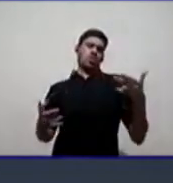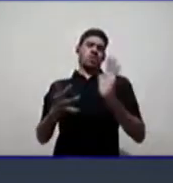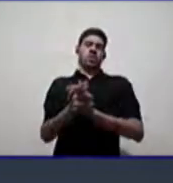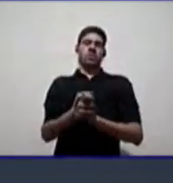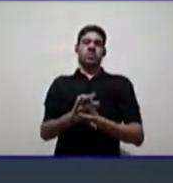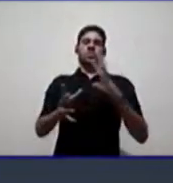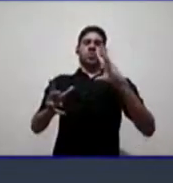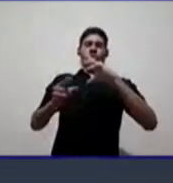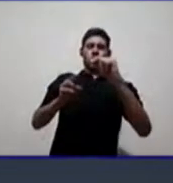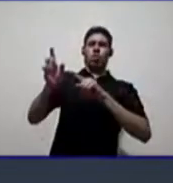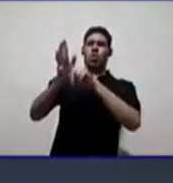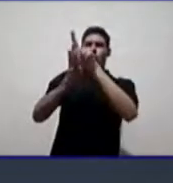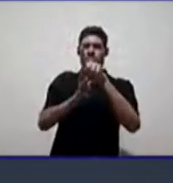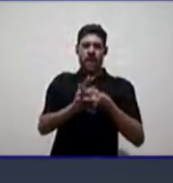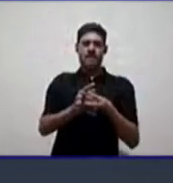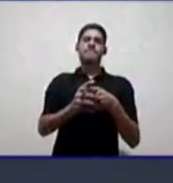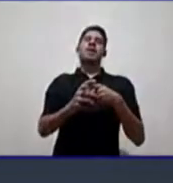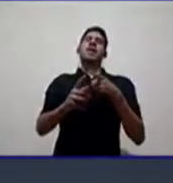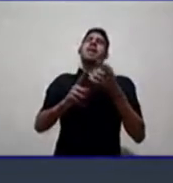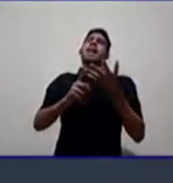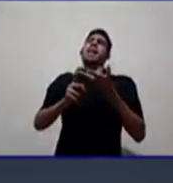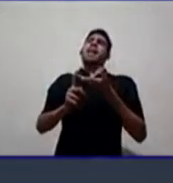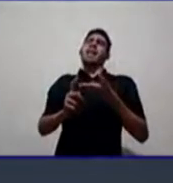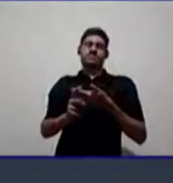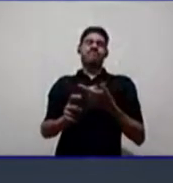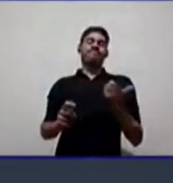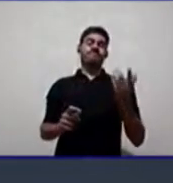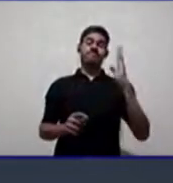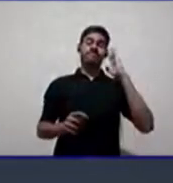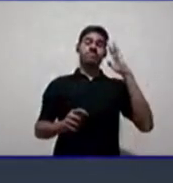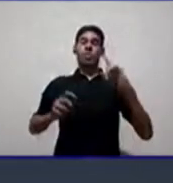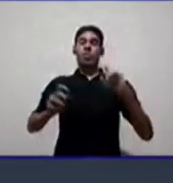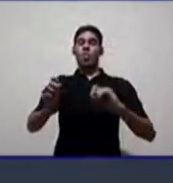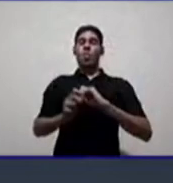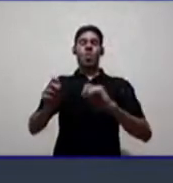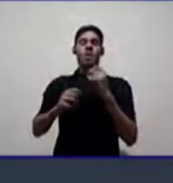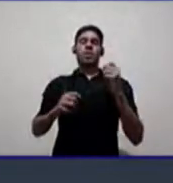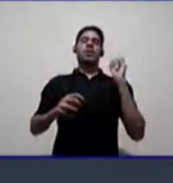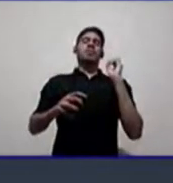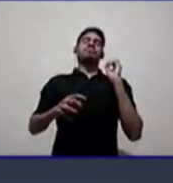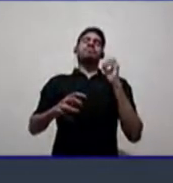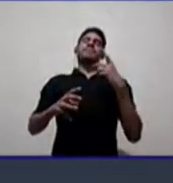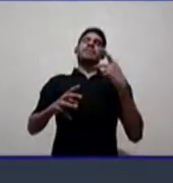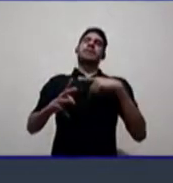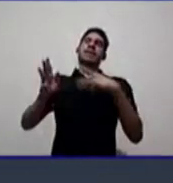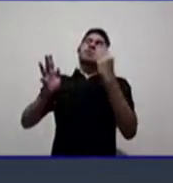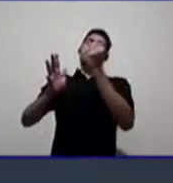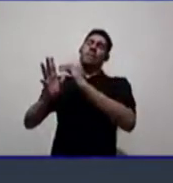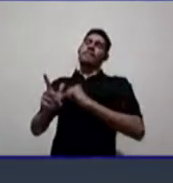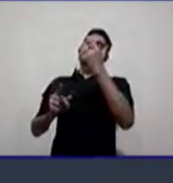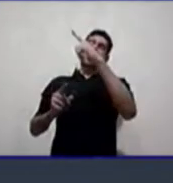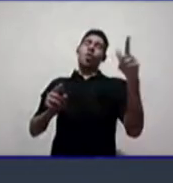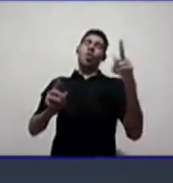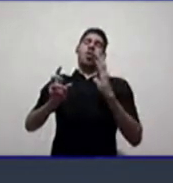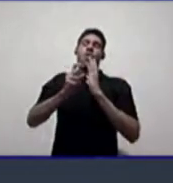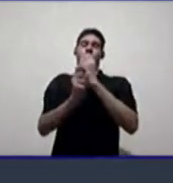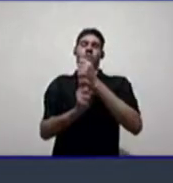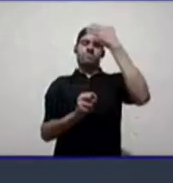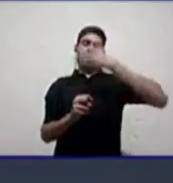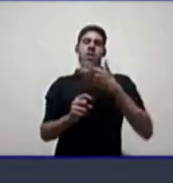as investigações que estão tendo, inclusive que foram até lançadas em outras prestações de contas, o próprio Ministério